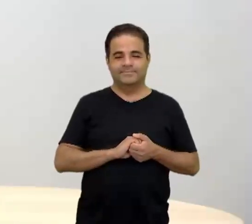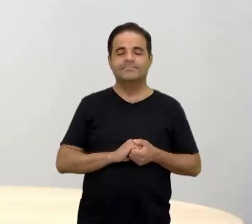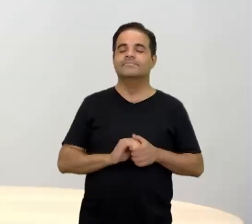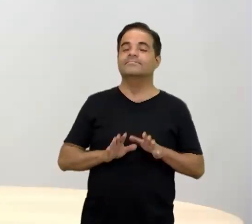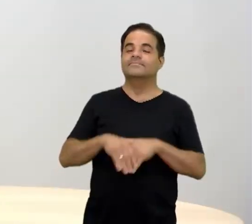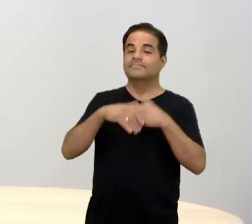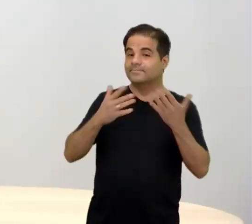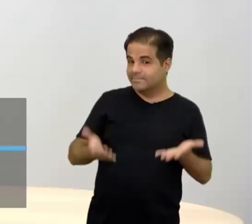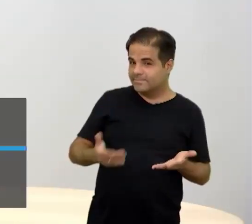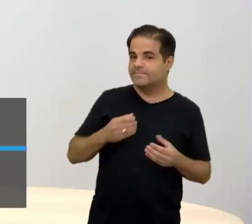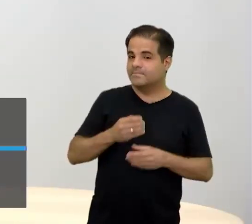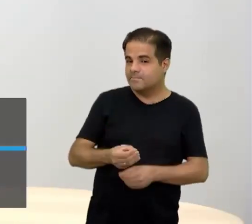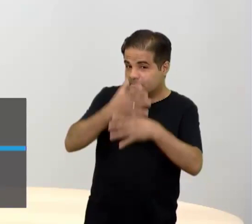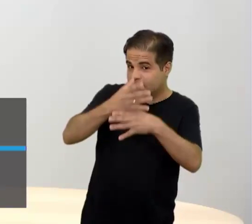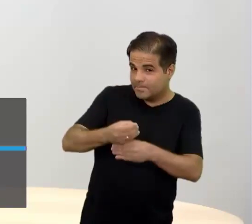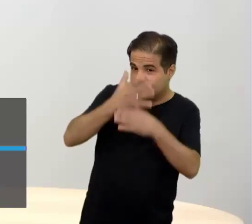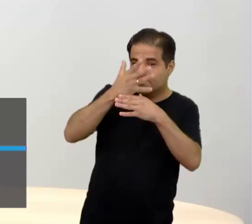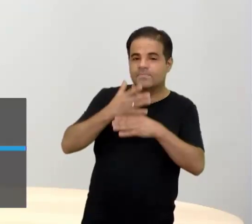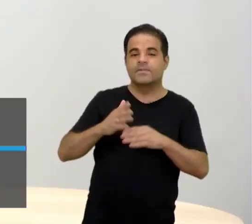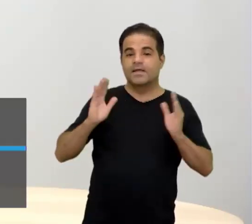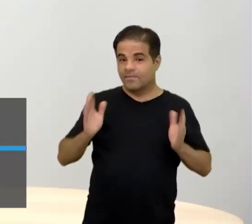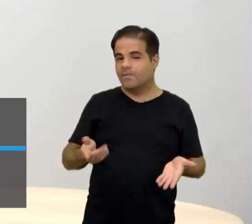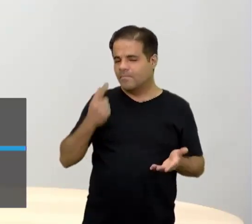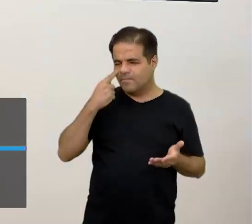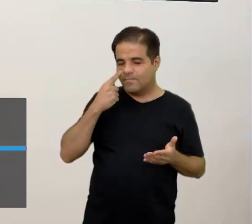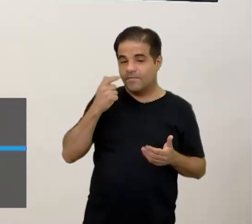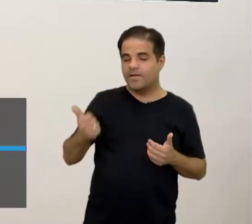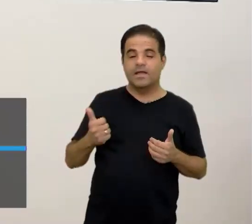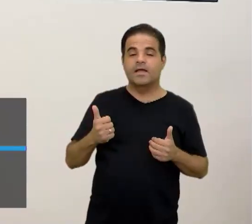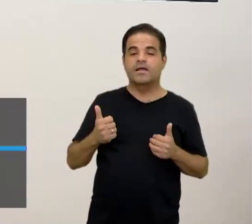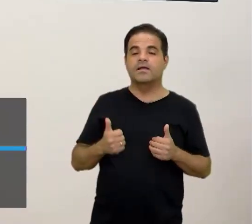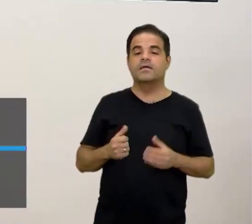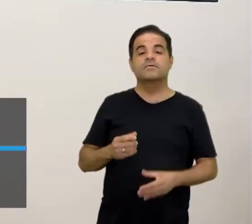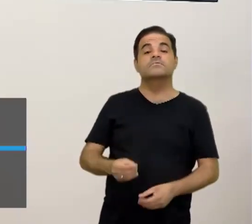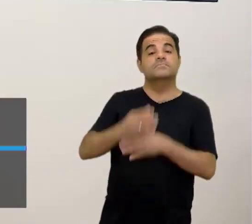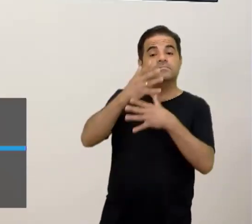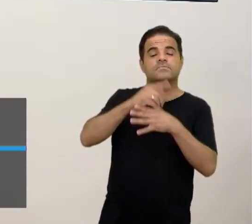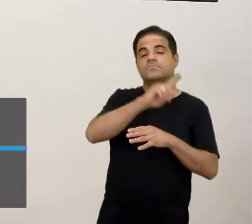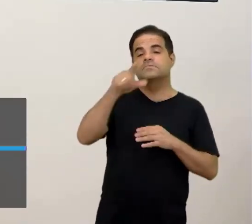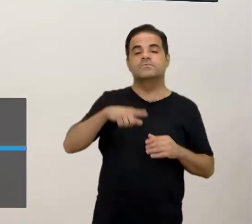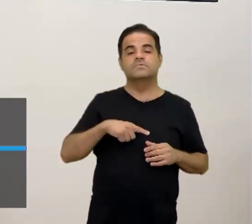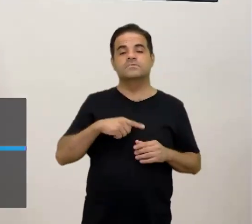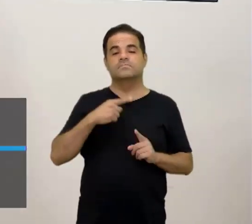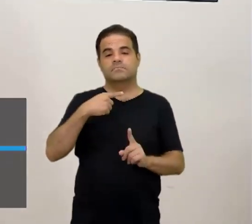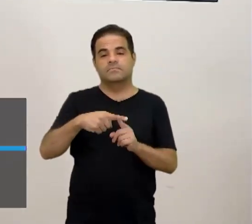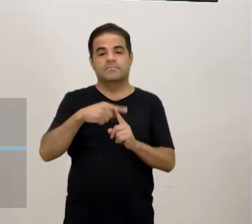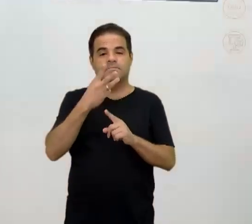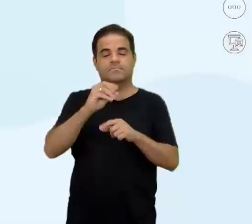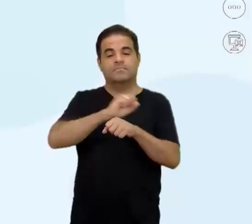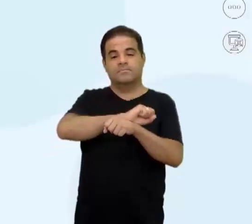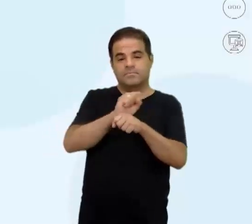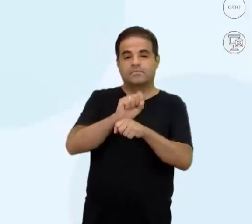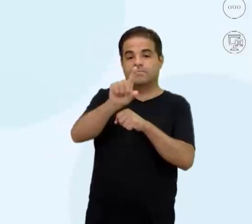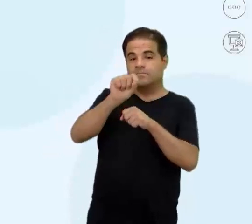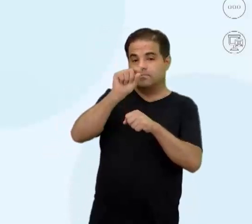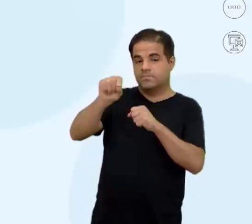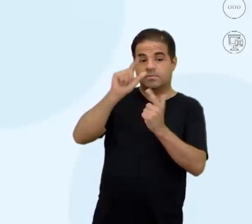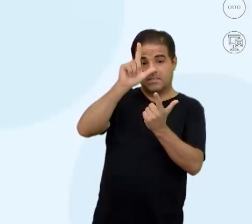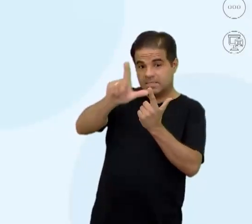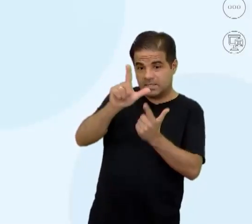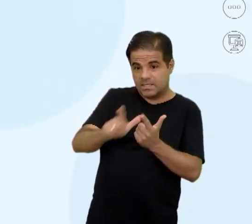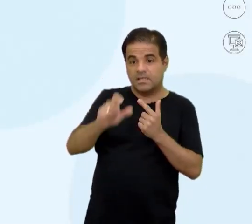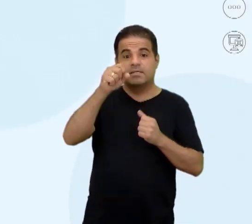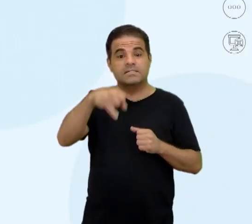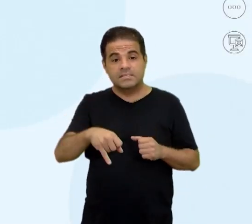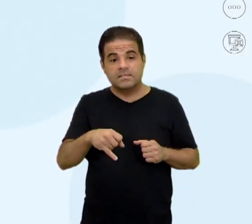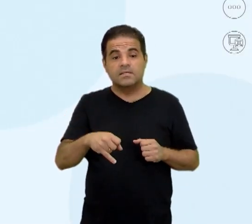E aí, agora a gente vai subir a enquete agora, né, Vivi? É isso? Vamos pedir para a Paloma subir aí, vocês terão mais 30 segundinhos para escolher uma letra. Sim,